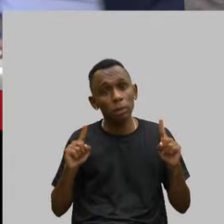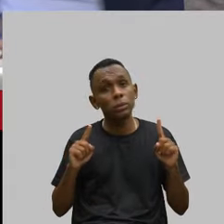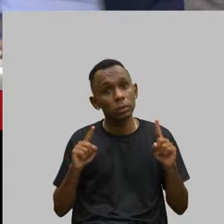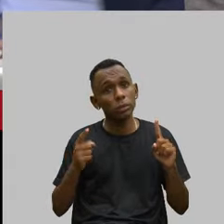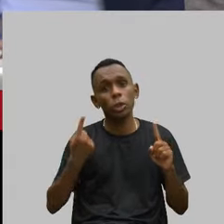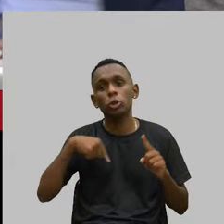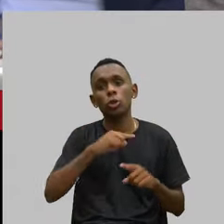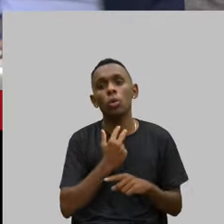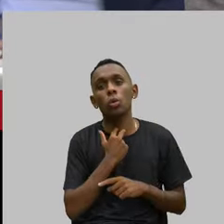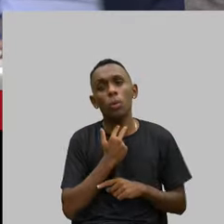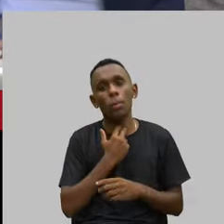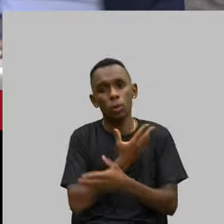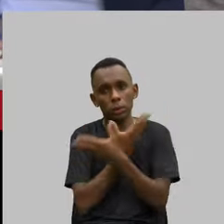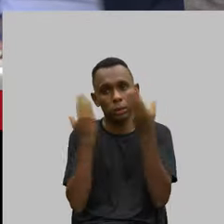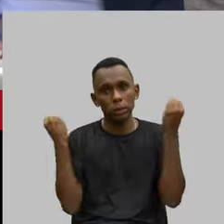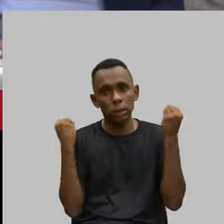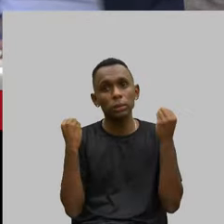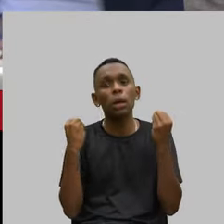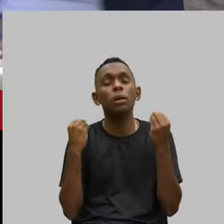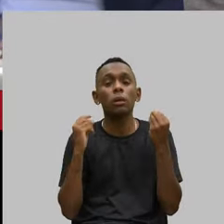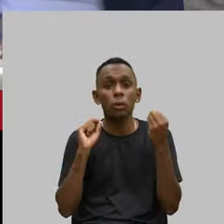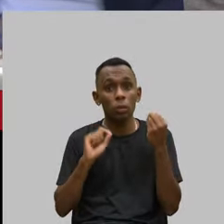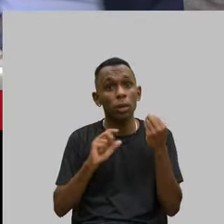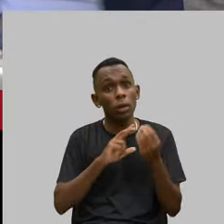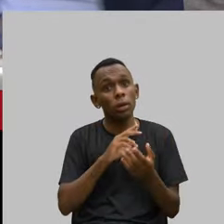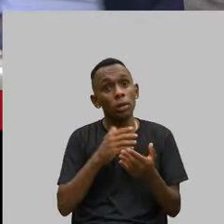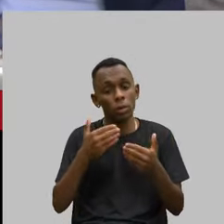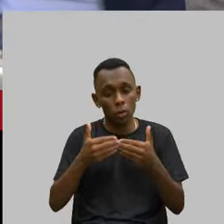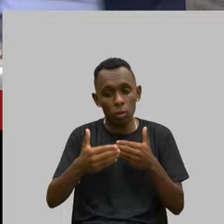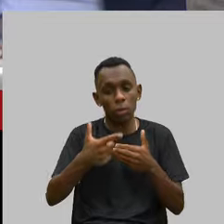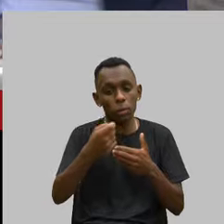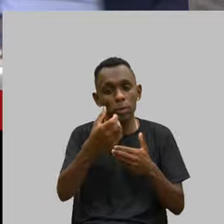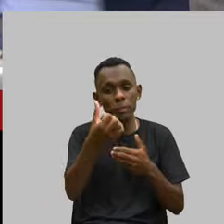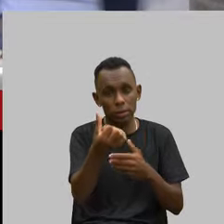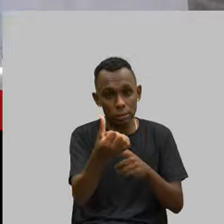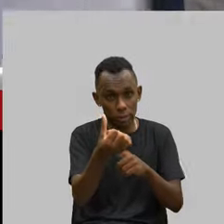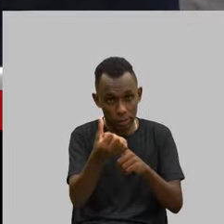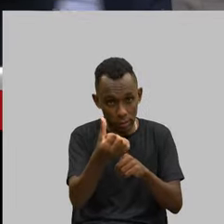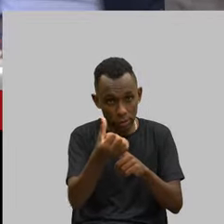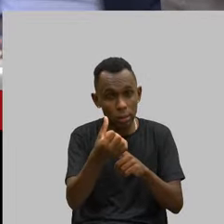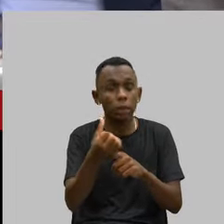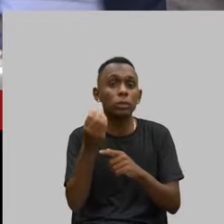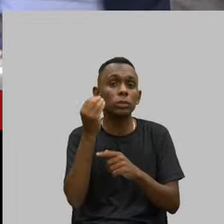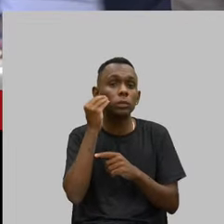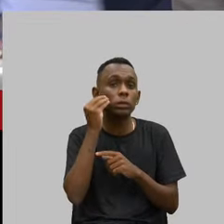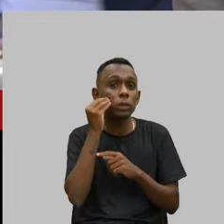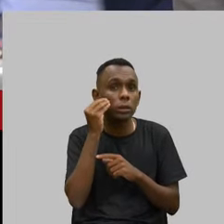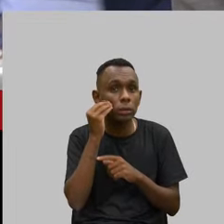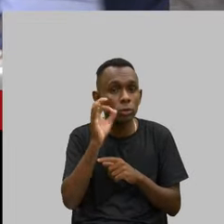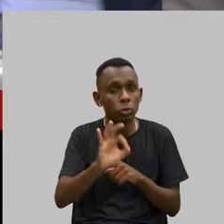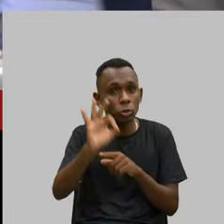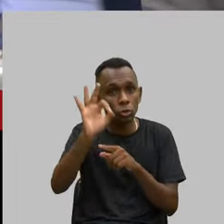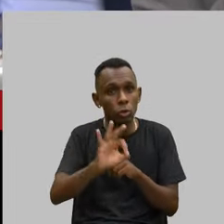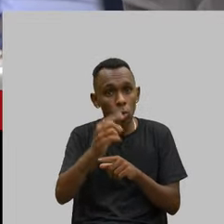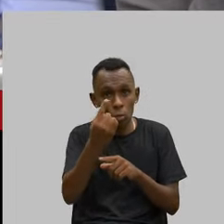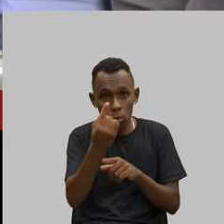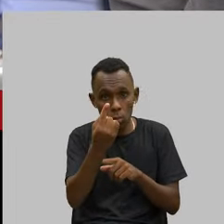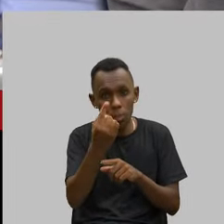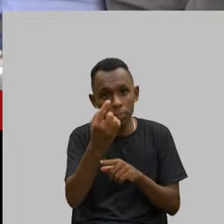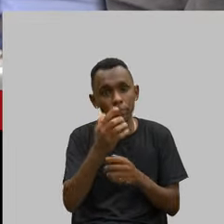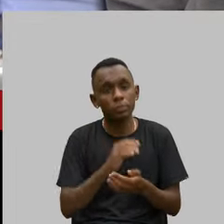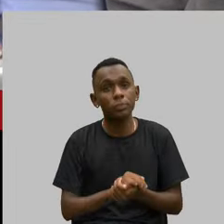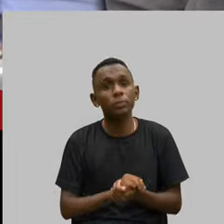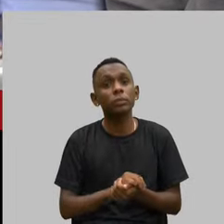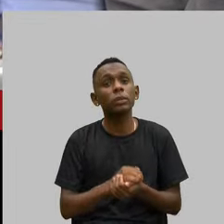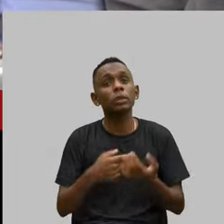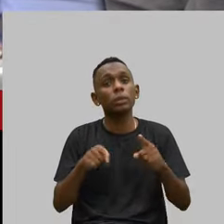podemos esquecer que vai começar em 2026 com uma alíquota de teste né o ibs 1% e a